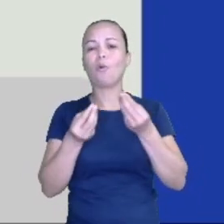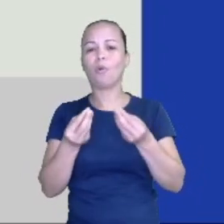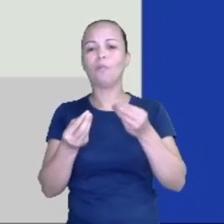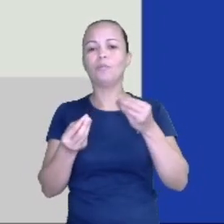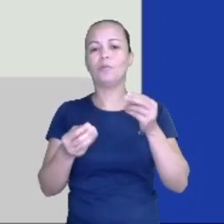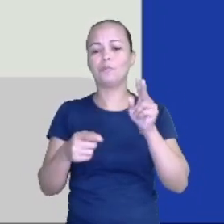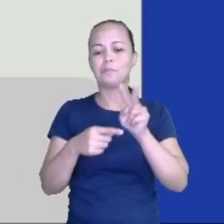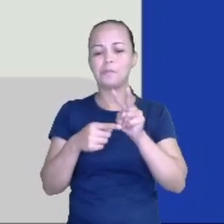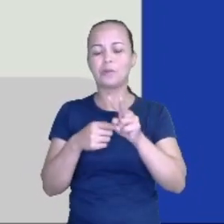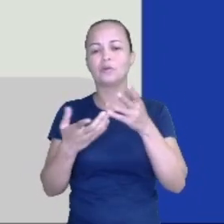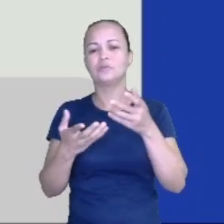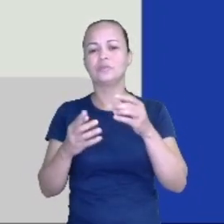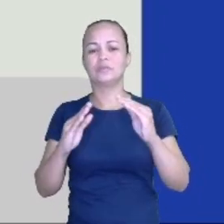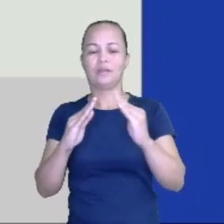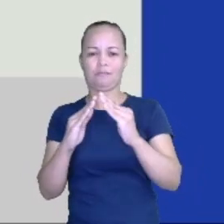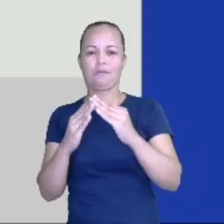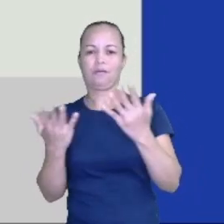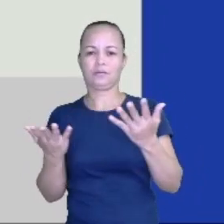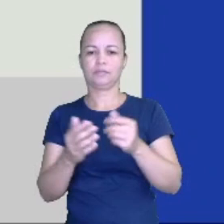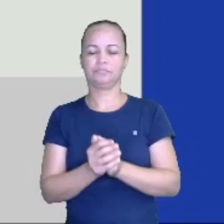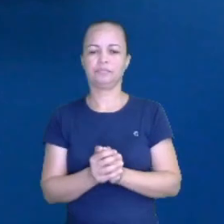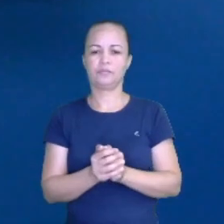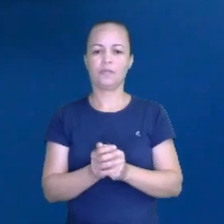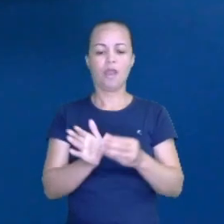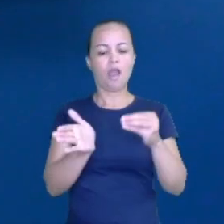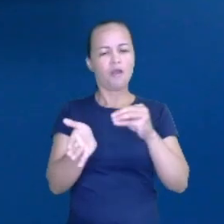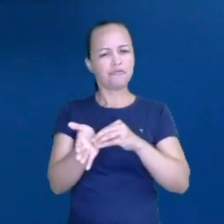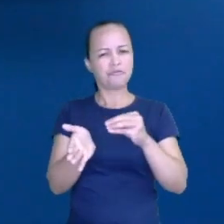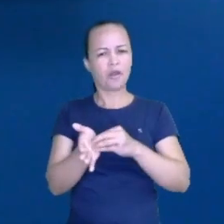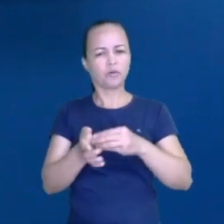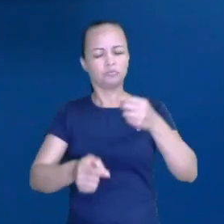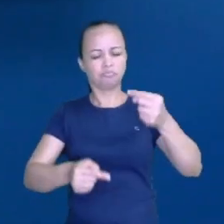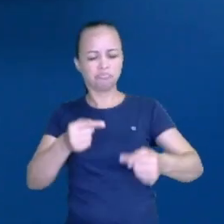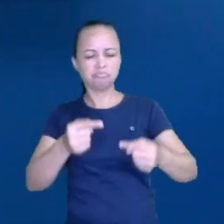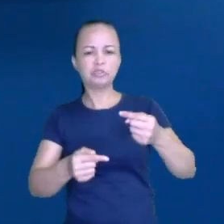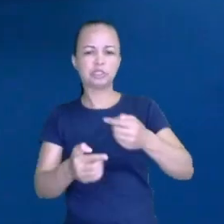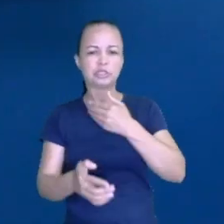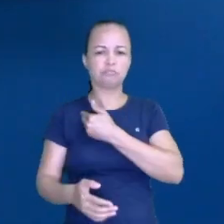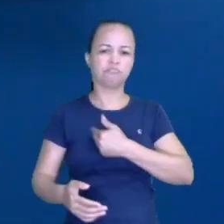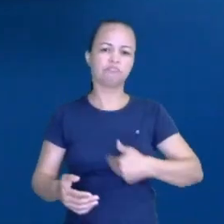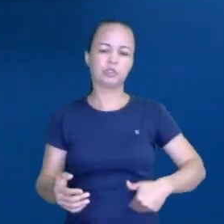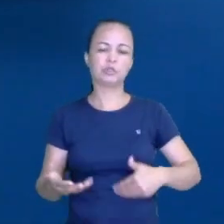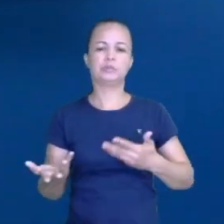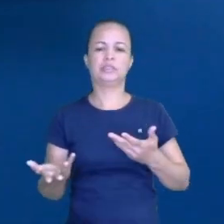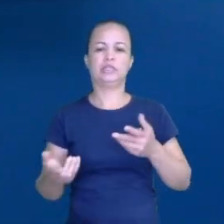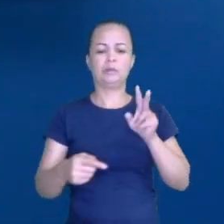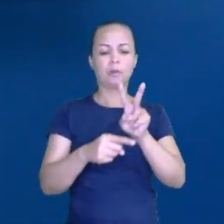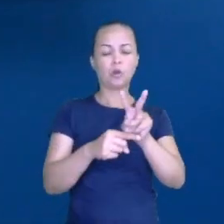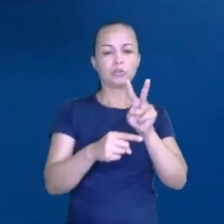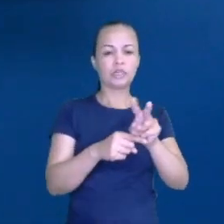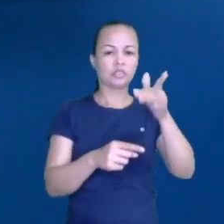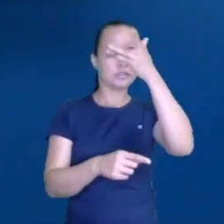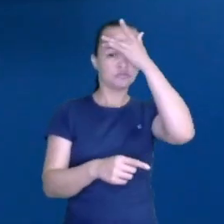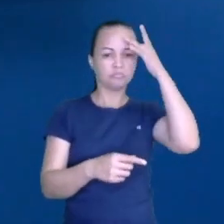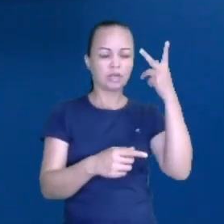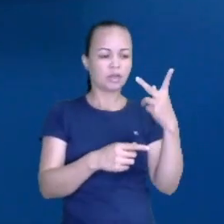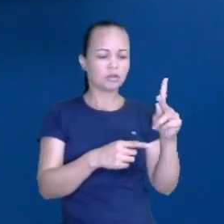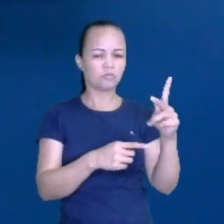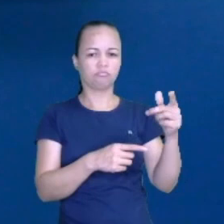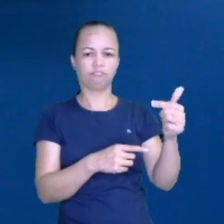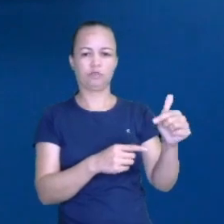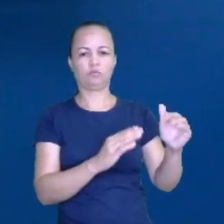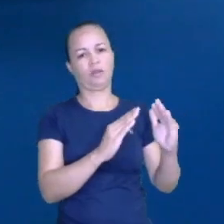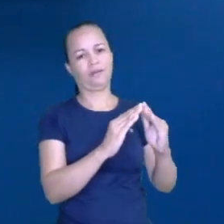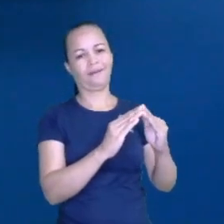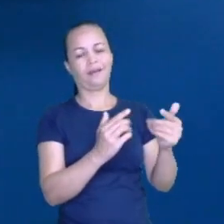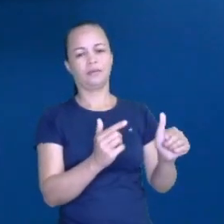A falta de políticas públicas, né, que acobertem, que protejam essas pessoas que não têm onde morar. Ou